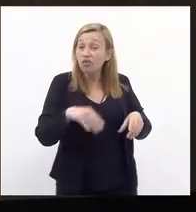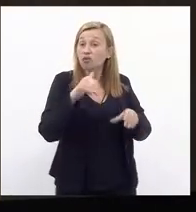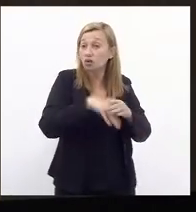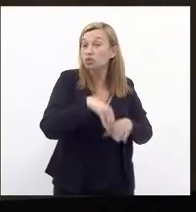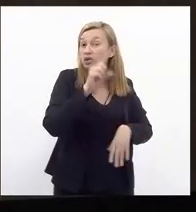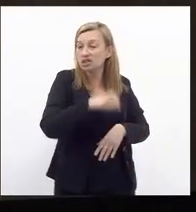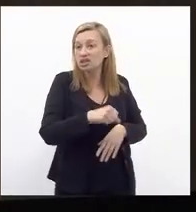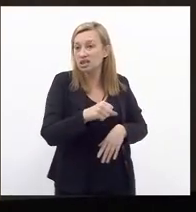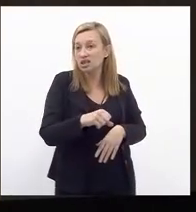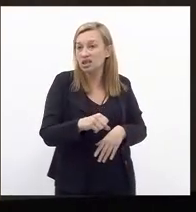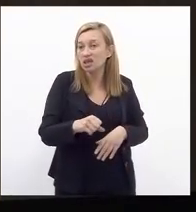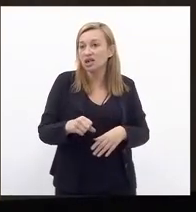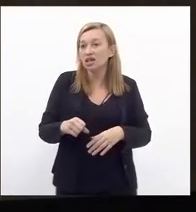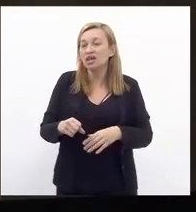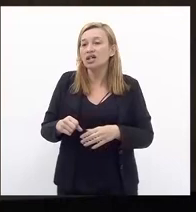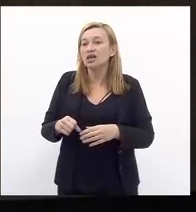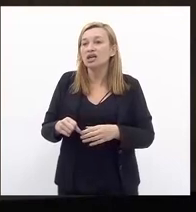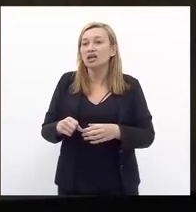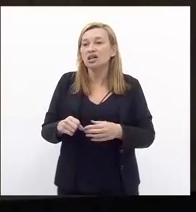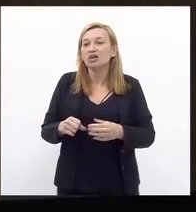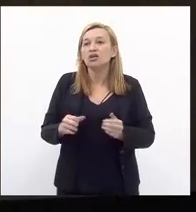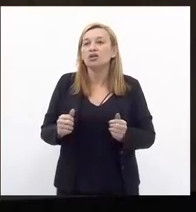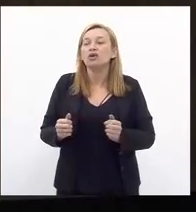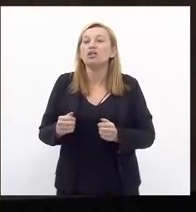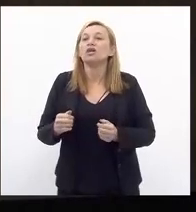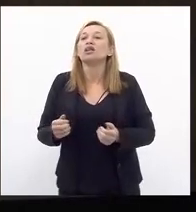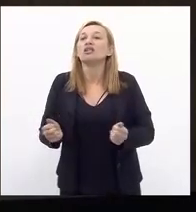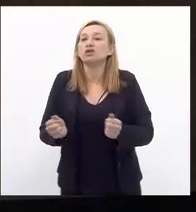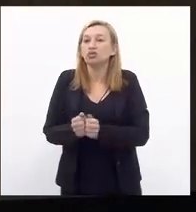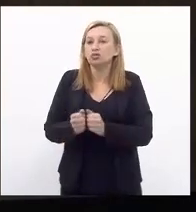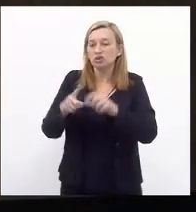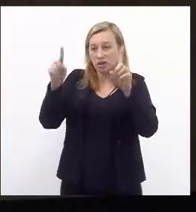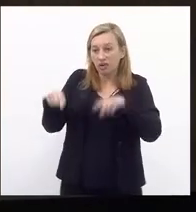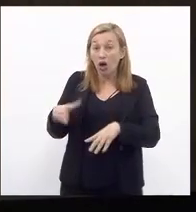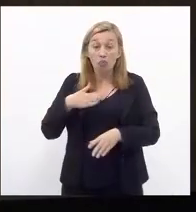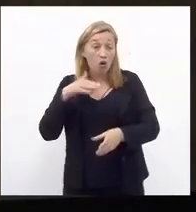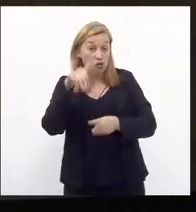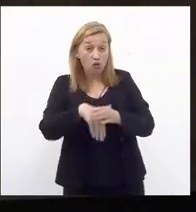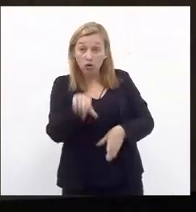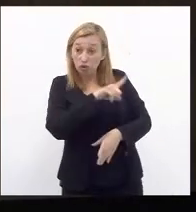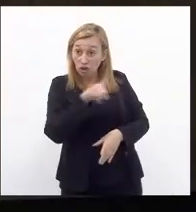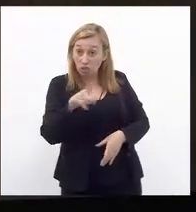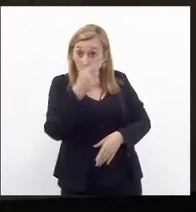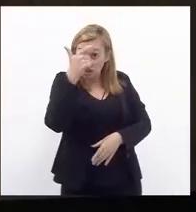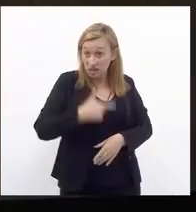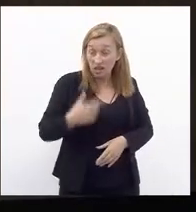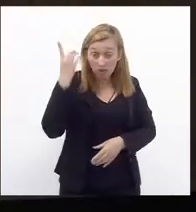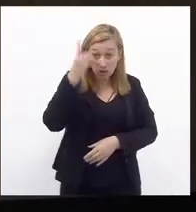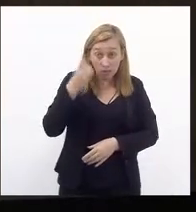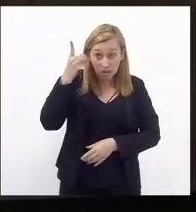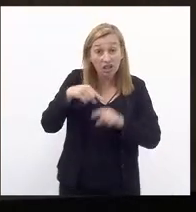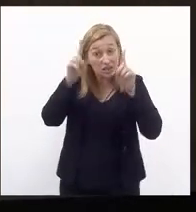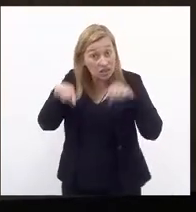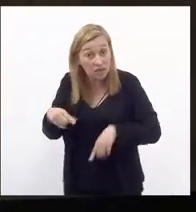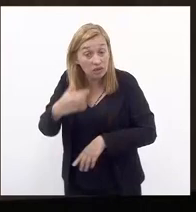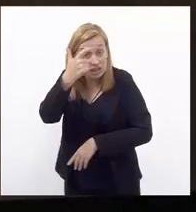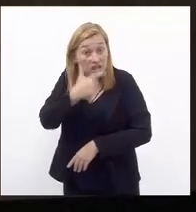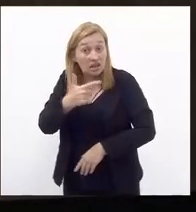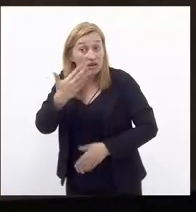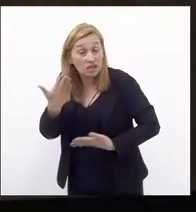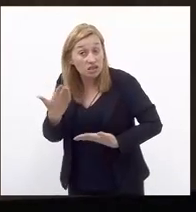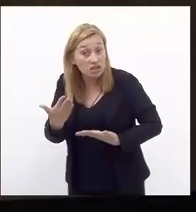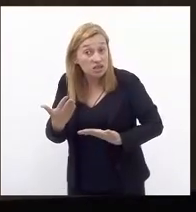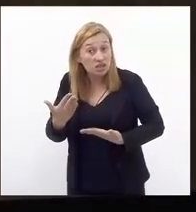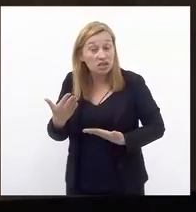me desculpando ambas as partes o meu voto foi não por ser uma parlamentar por ser uma servidora e